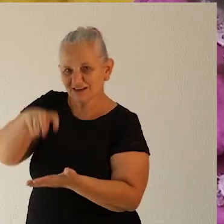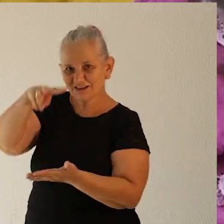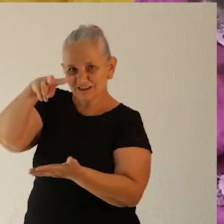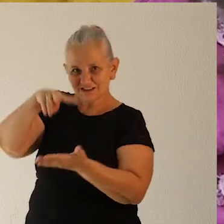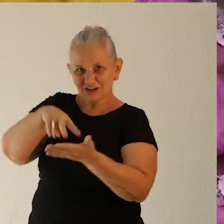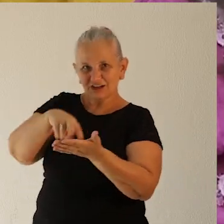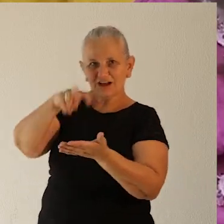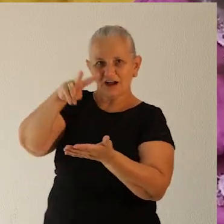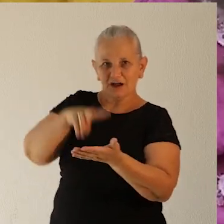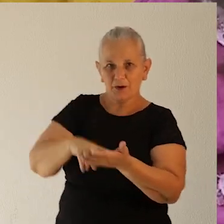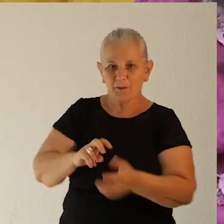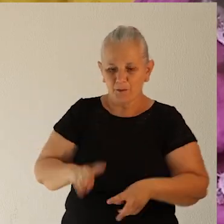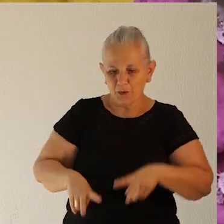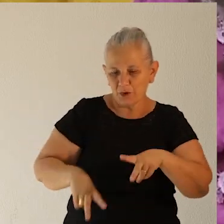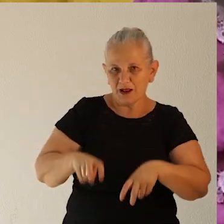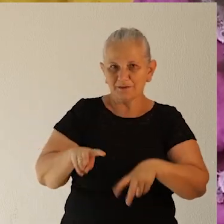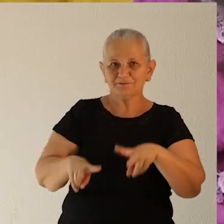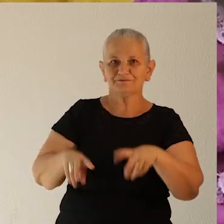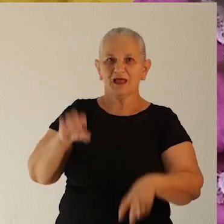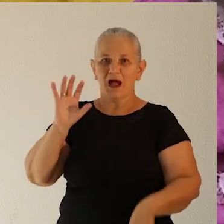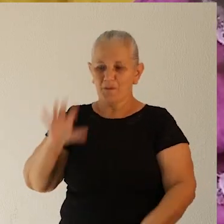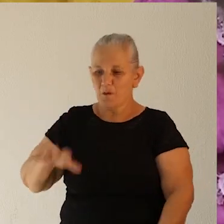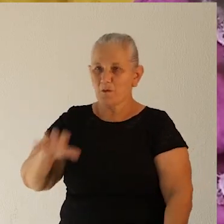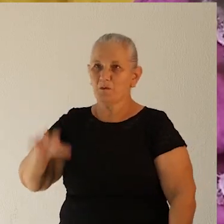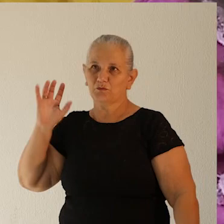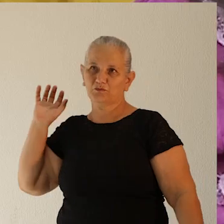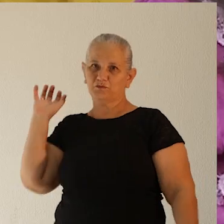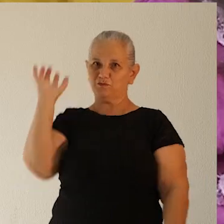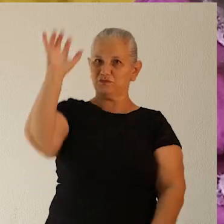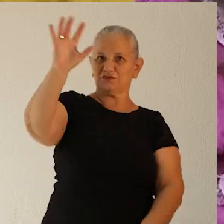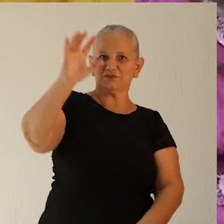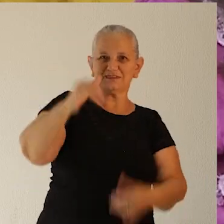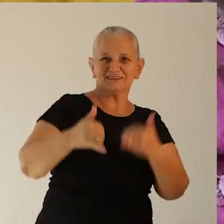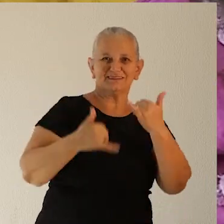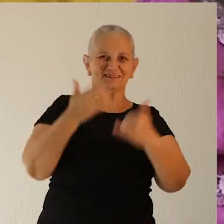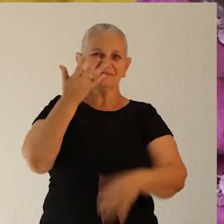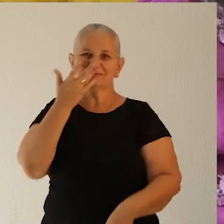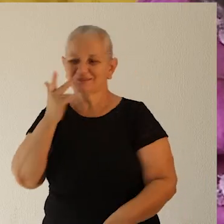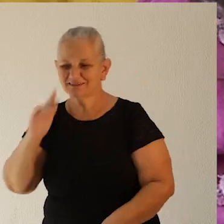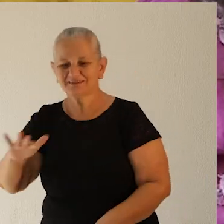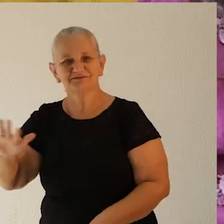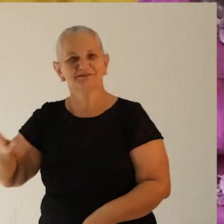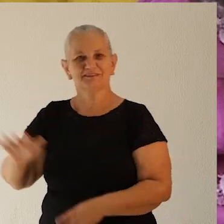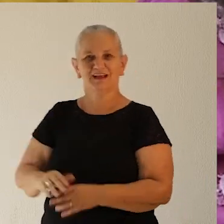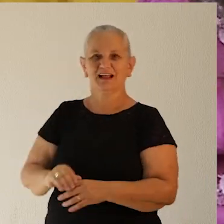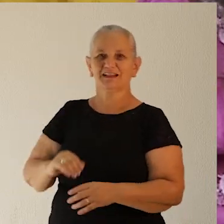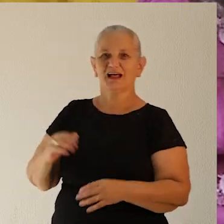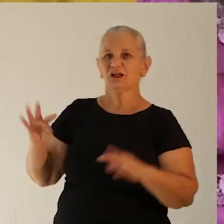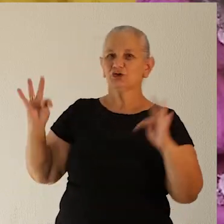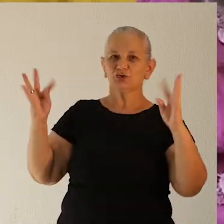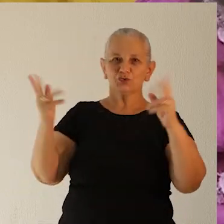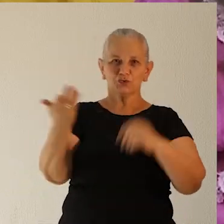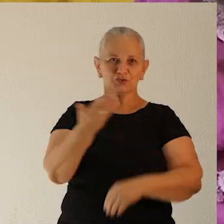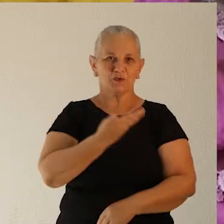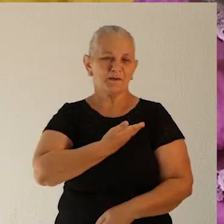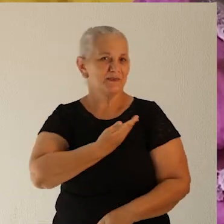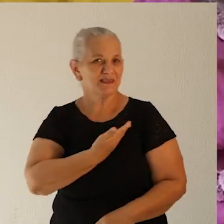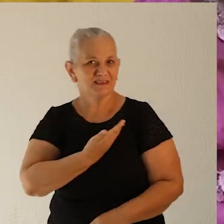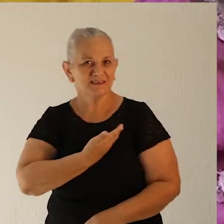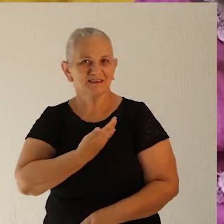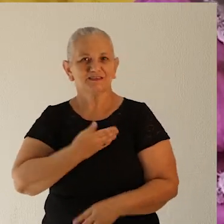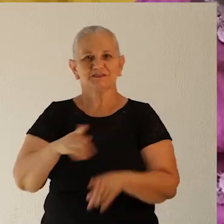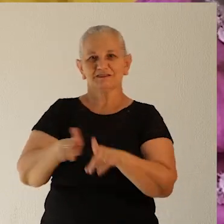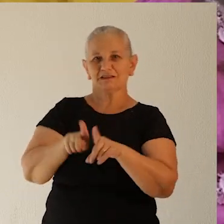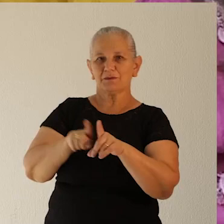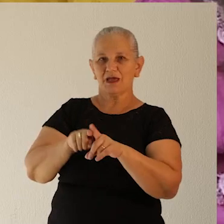da amarelinha. Atira a bola, acerta na molecada, o jogo de queimada, roda de amiguinhos, tenta a